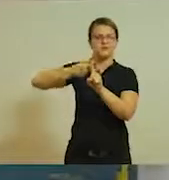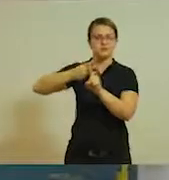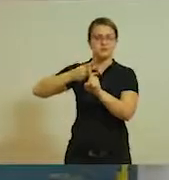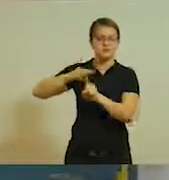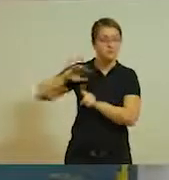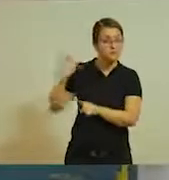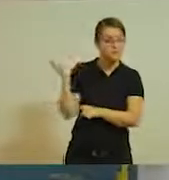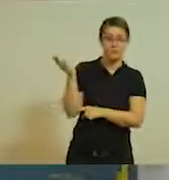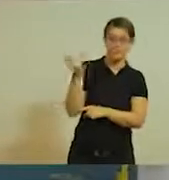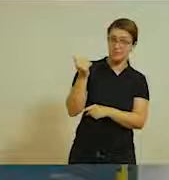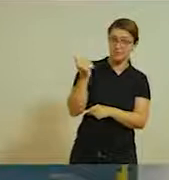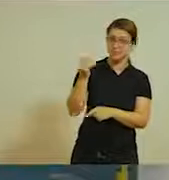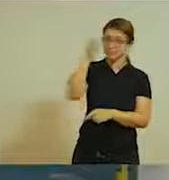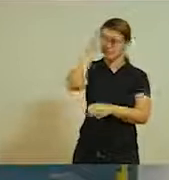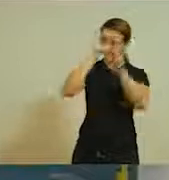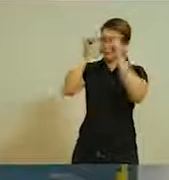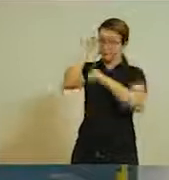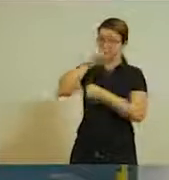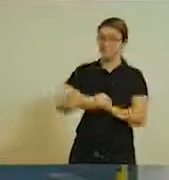e o triplo. Vamos lá?